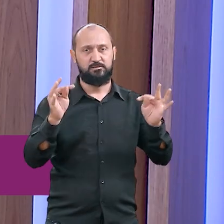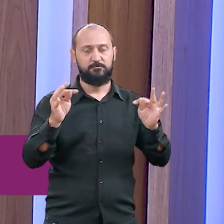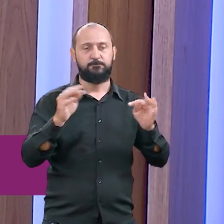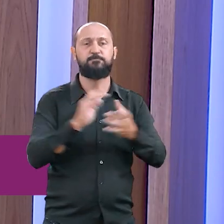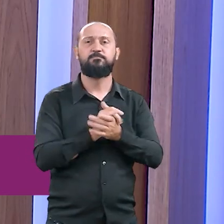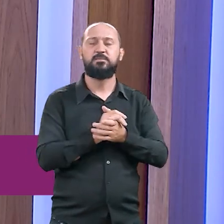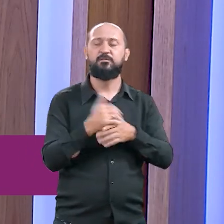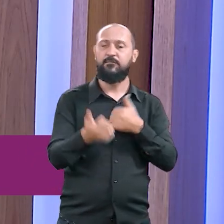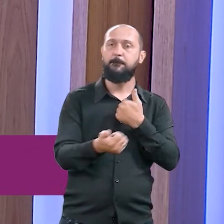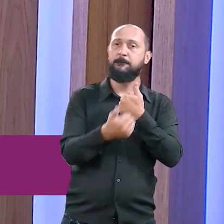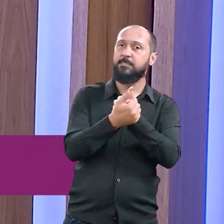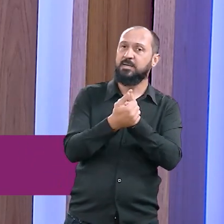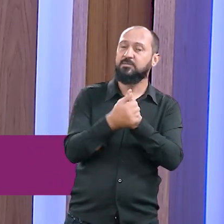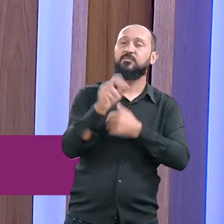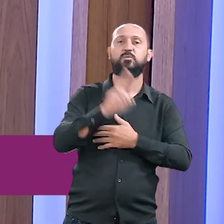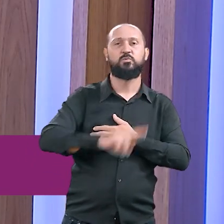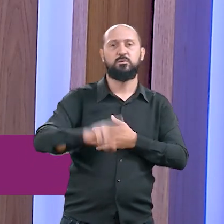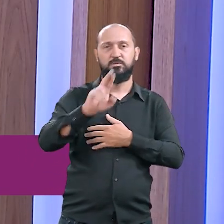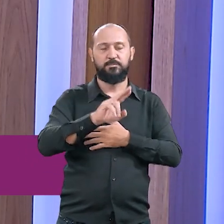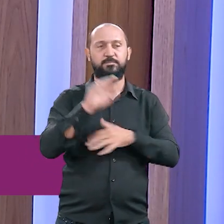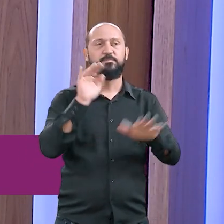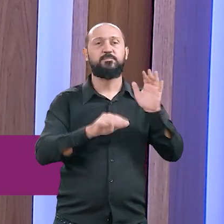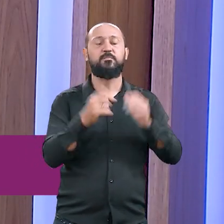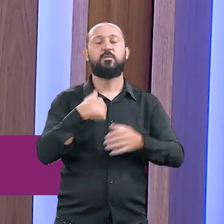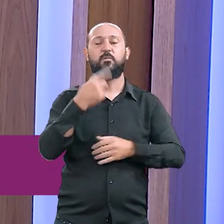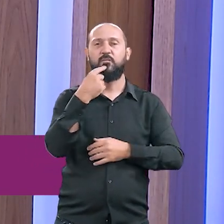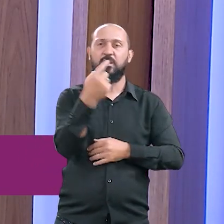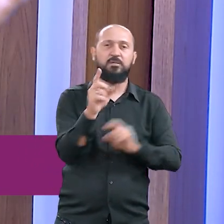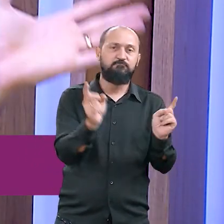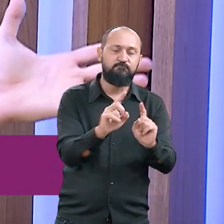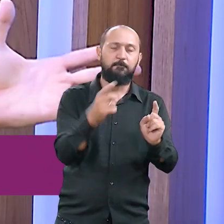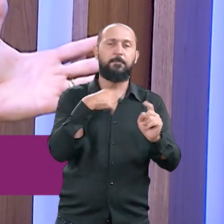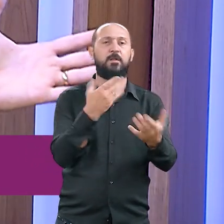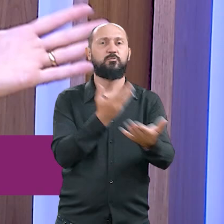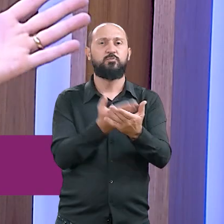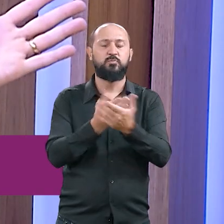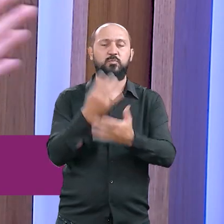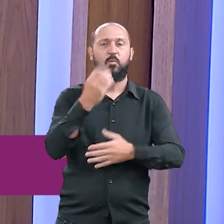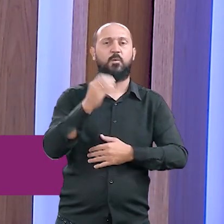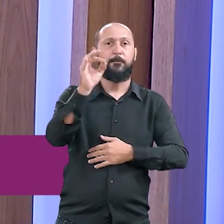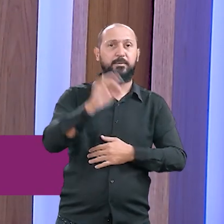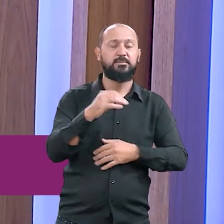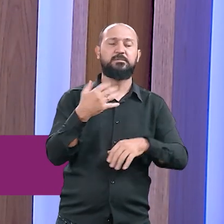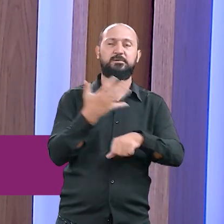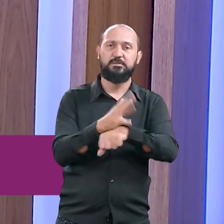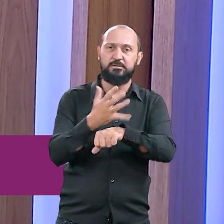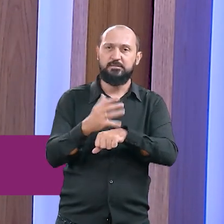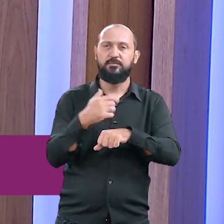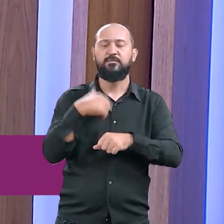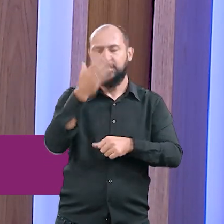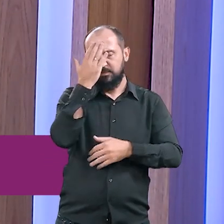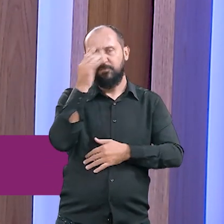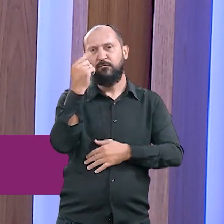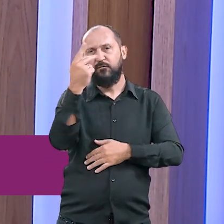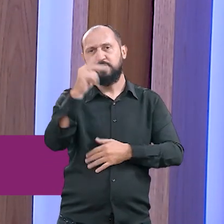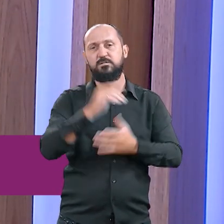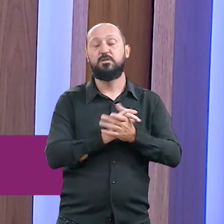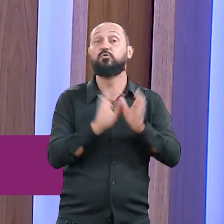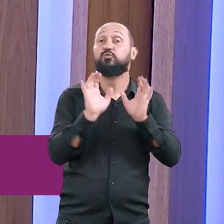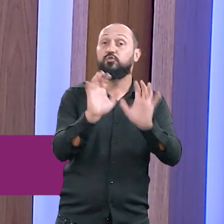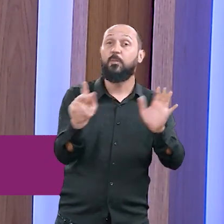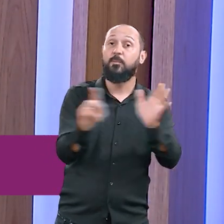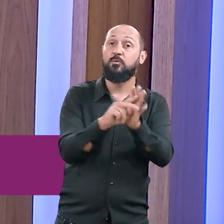anos atrás, de um pai que começou a receber na casa dele, ele, a esposa e a filha, começou a receber catálogos de